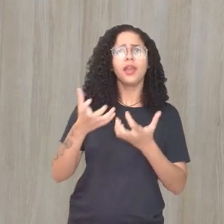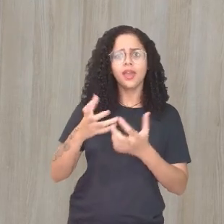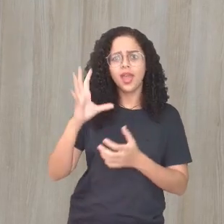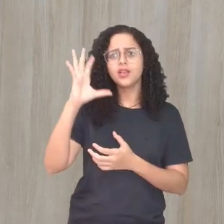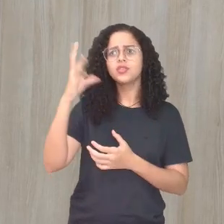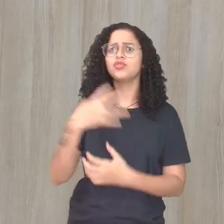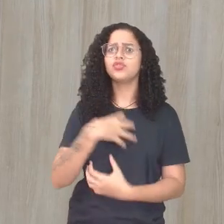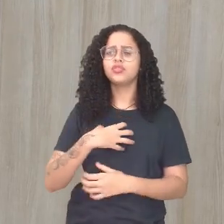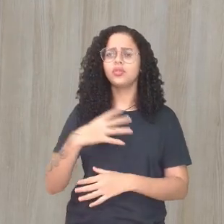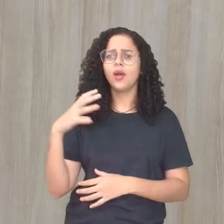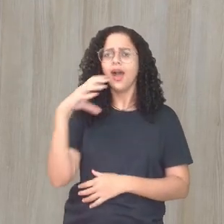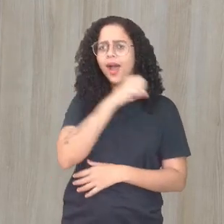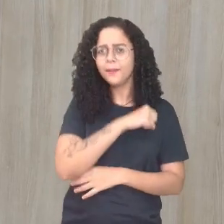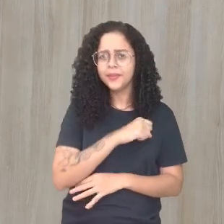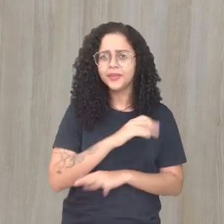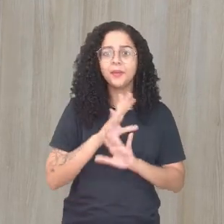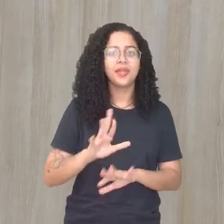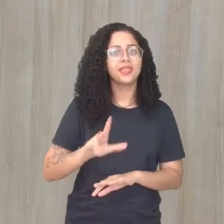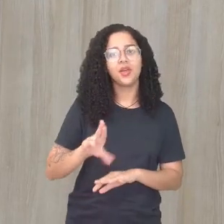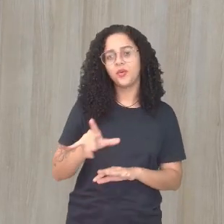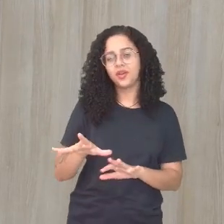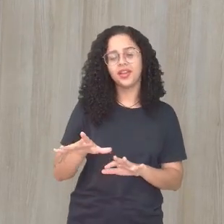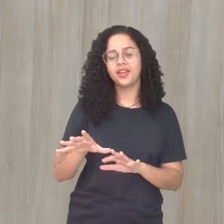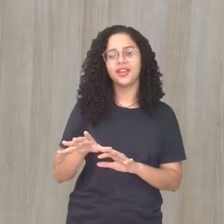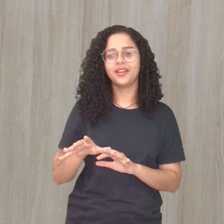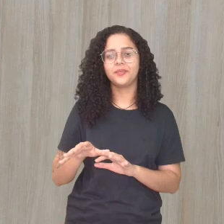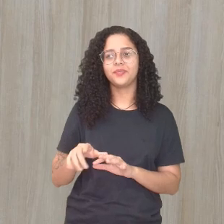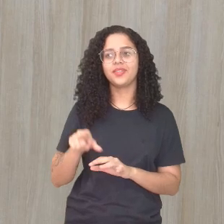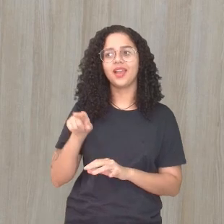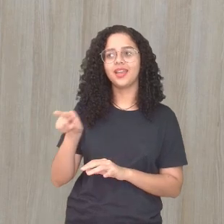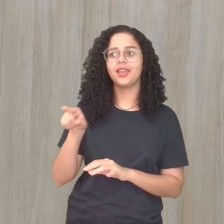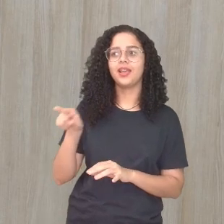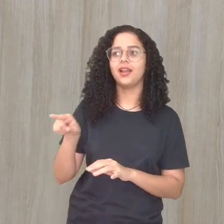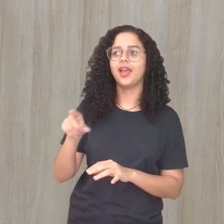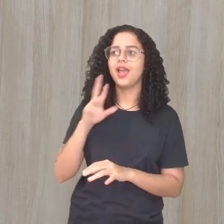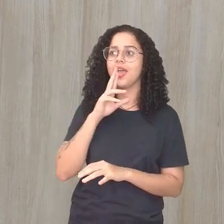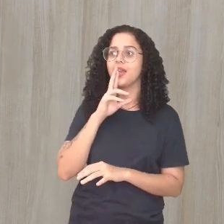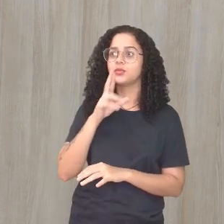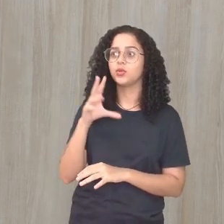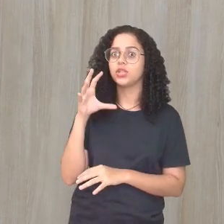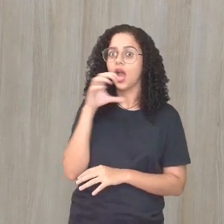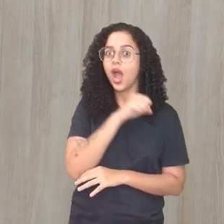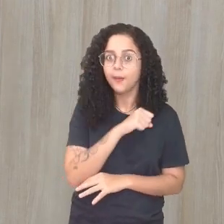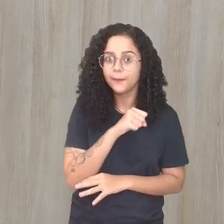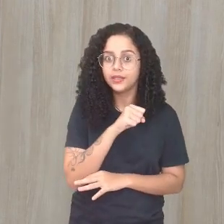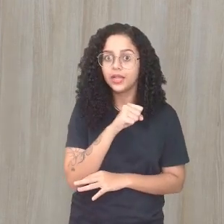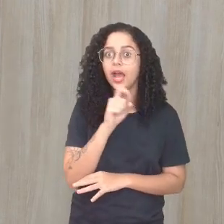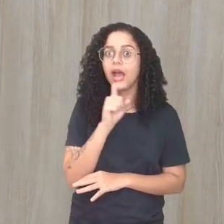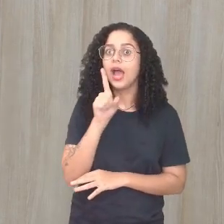as coisas de forma bem rápida, mas não necessariamente aquela resposta